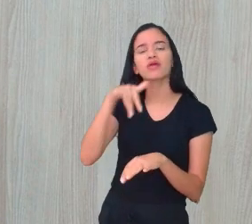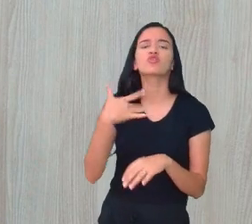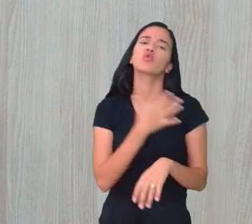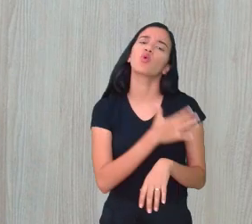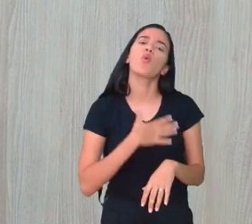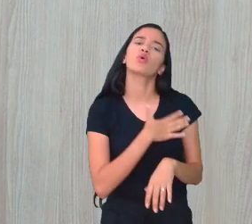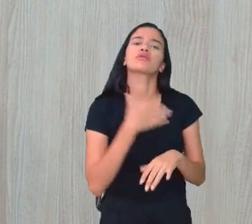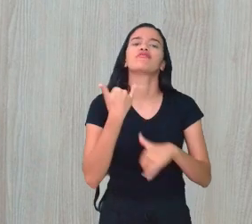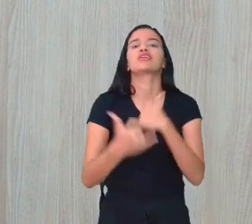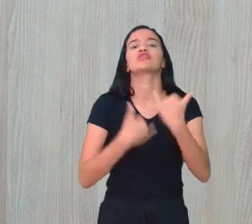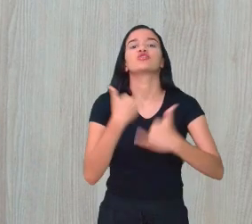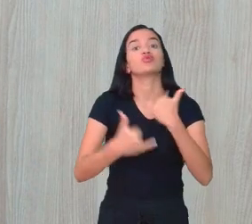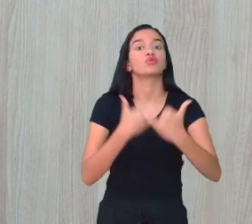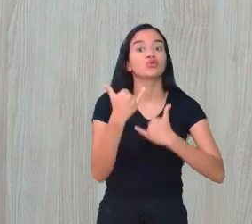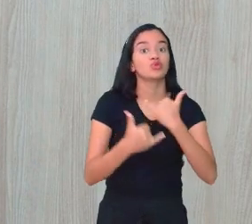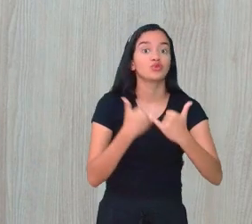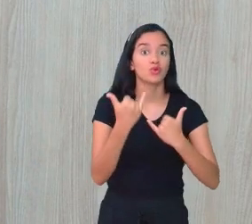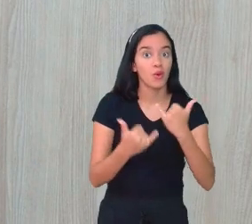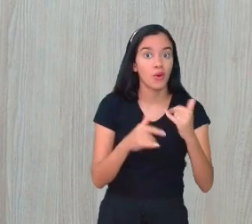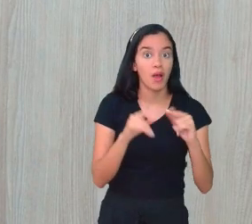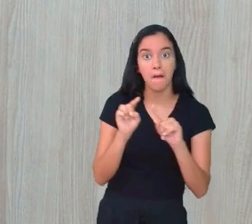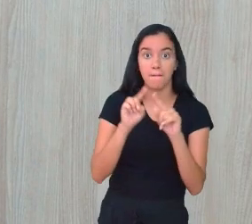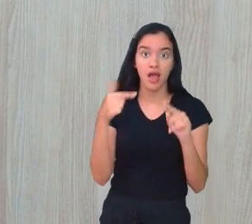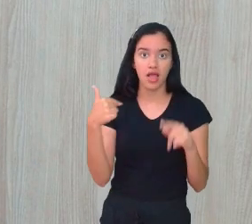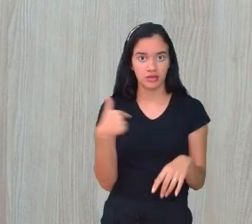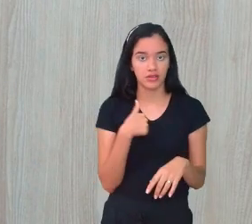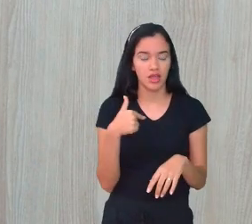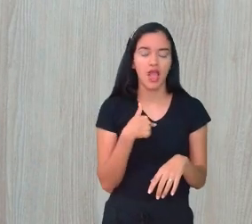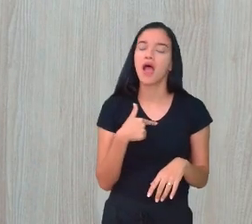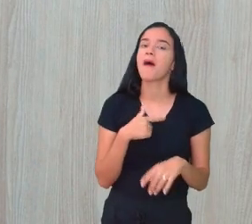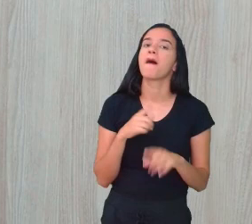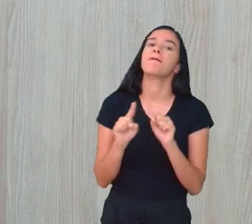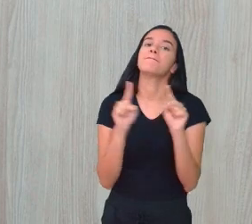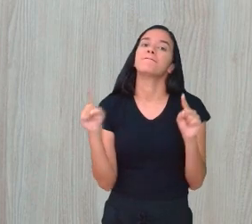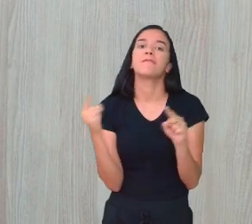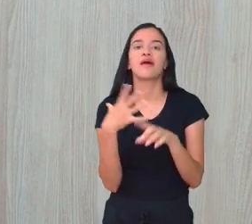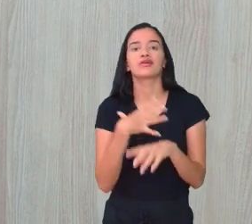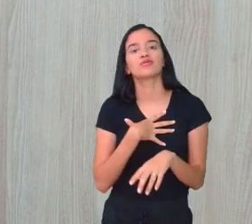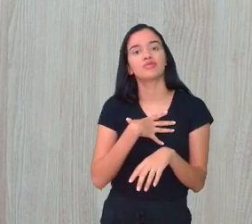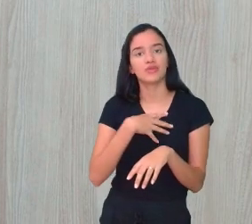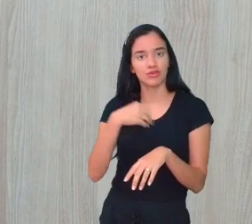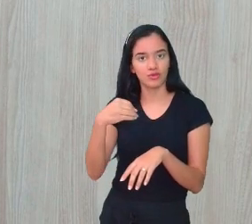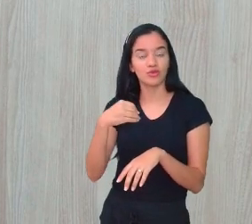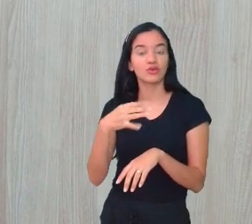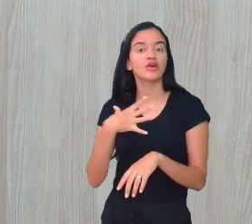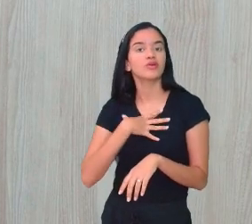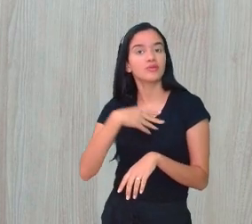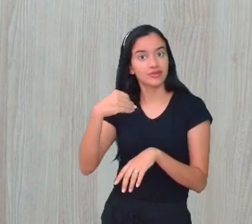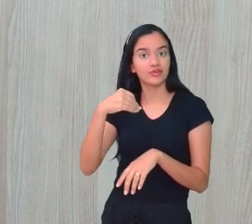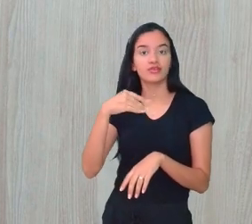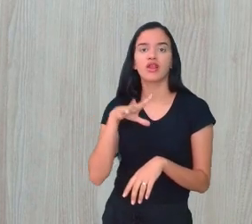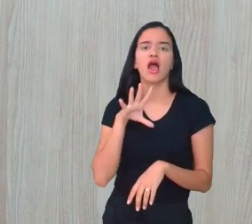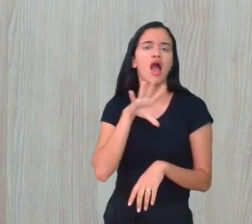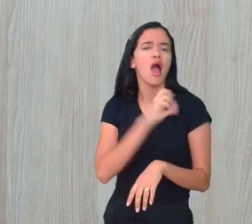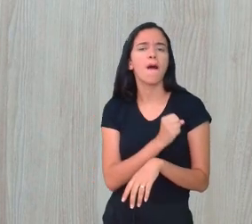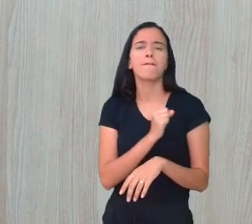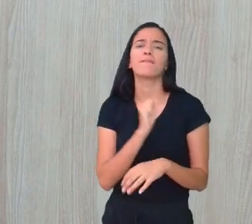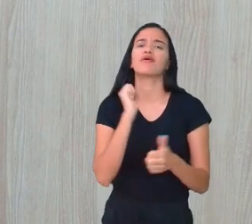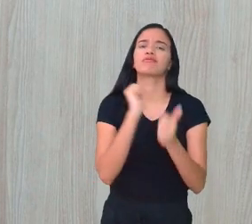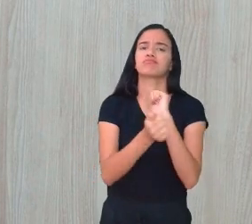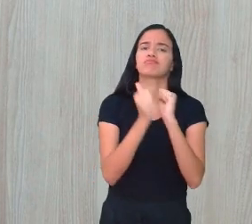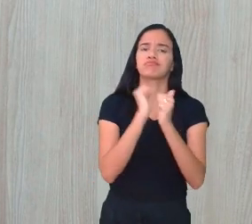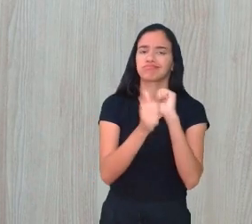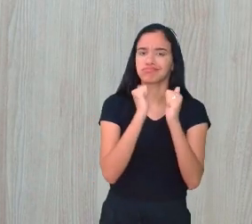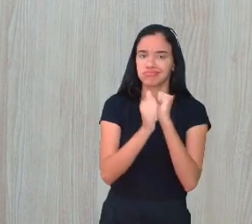gostava de jogos pouco, mas não tanto quanto eu. Mas os meus filhos, todos eles adoram esporte, os dois, né? Qualquer esporte,